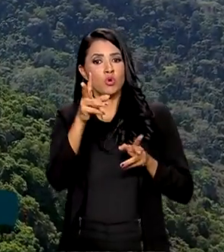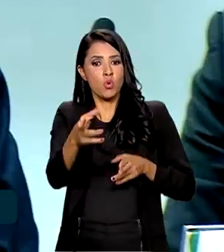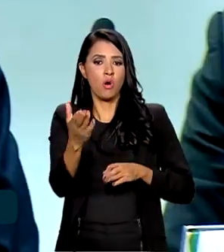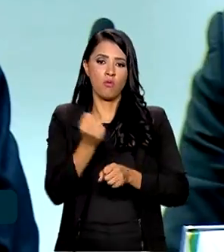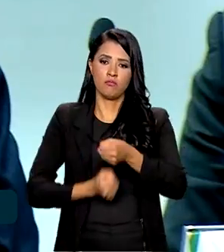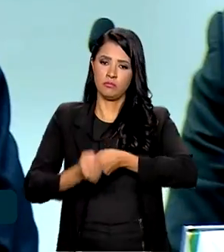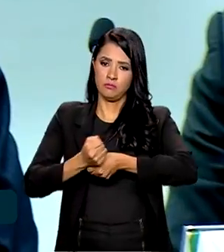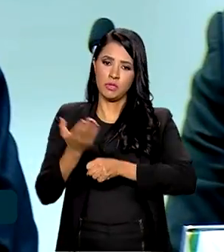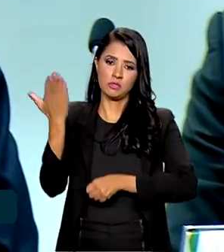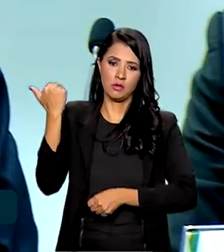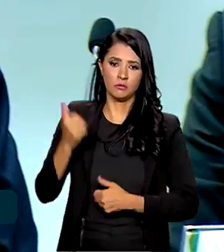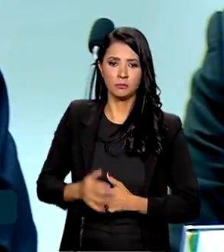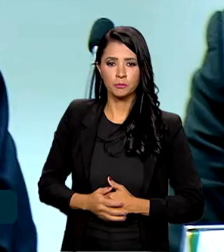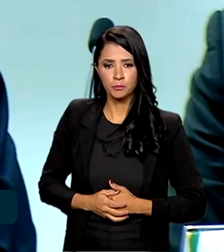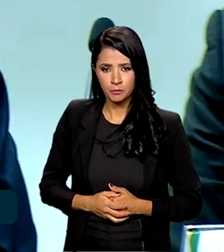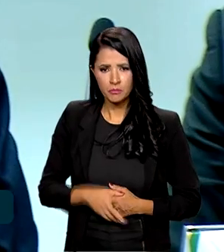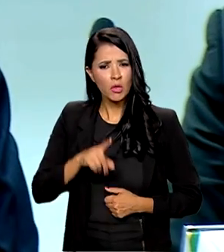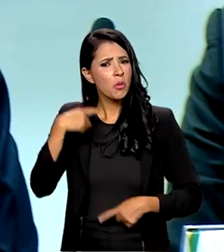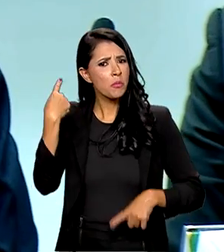anterior